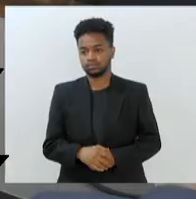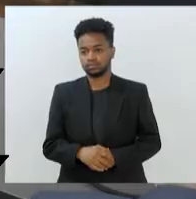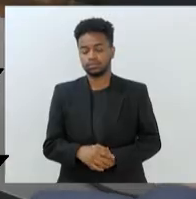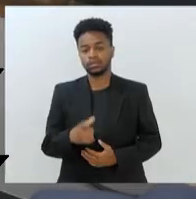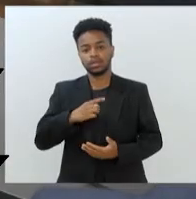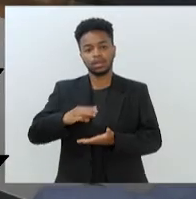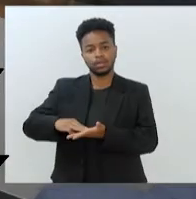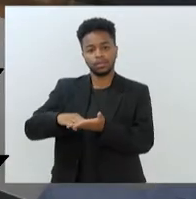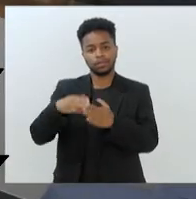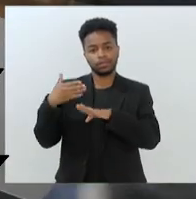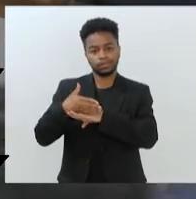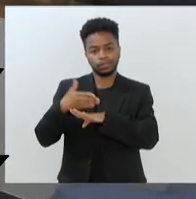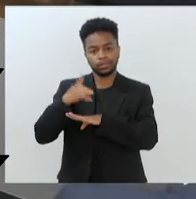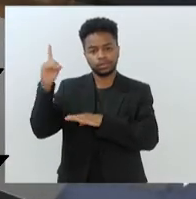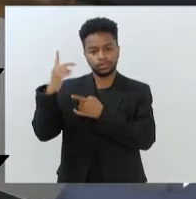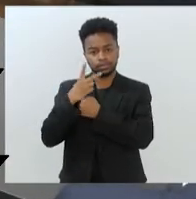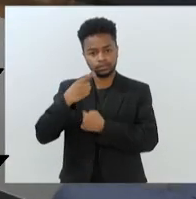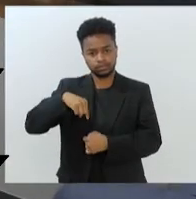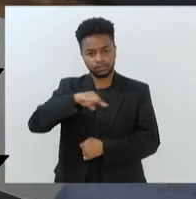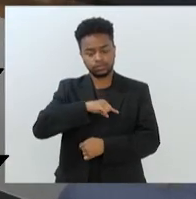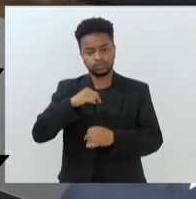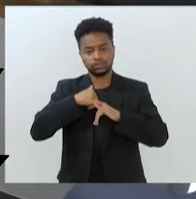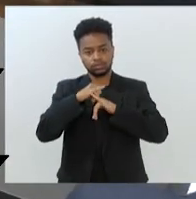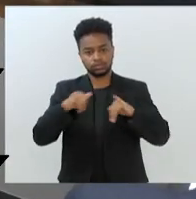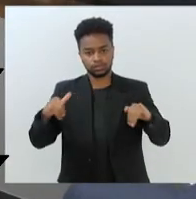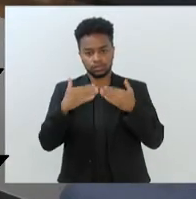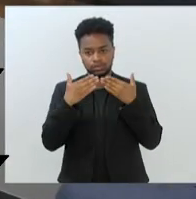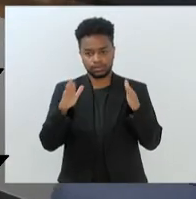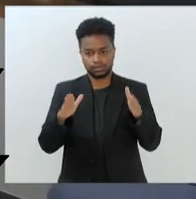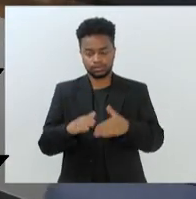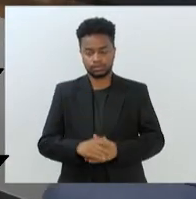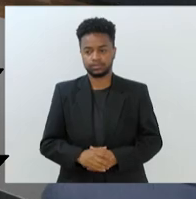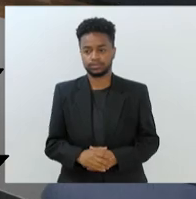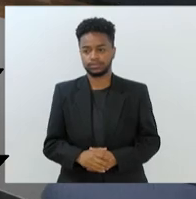Havendo número legal sobre a proteção de Deus, declaro aberto os trabalhos.